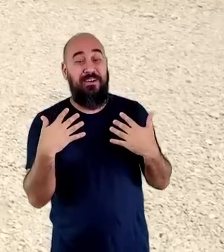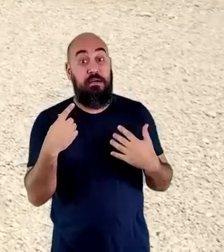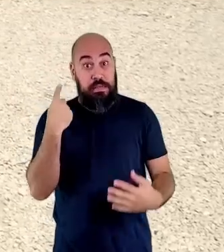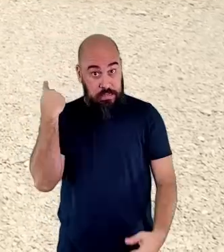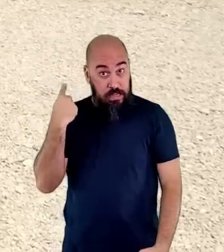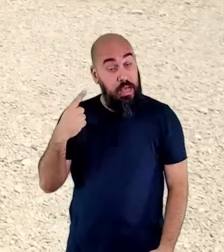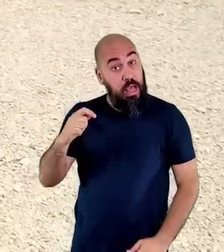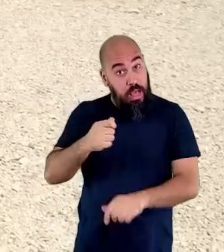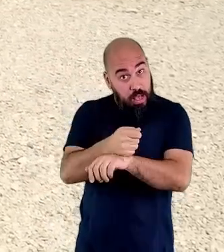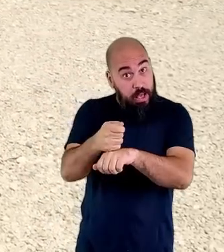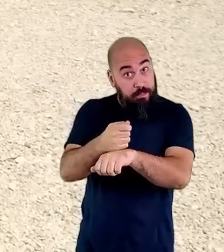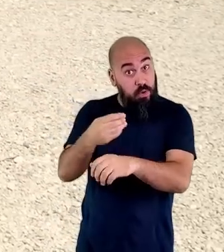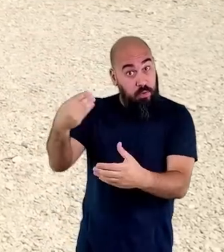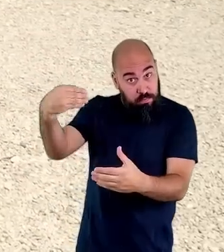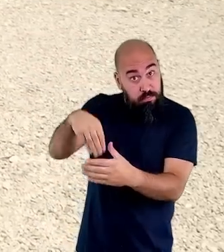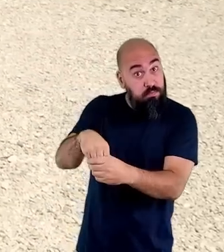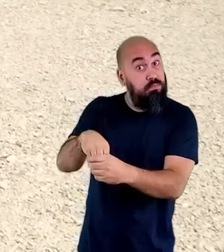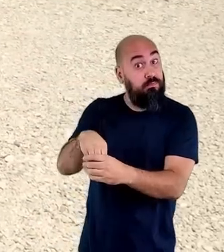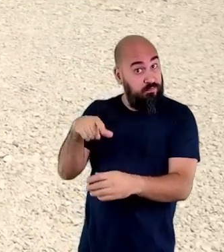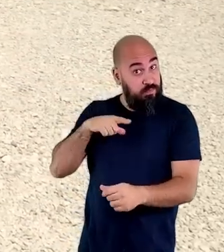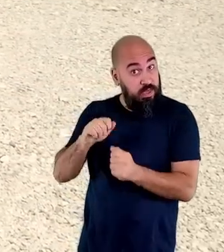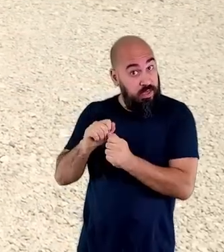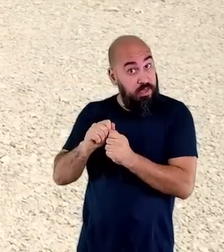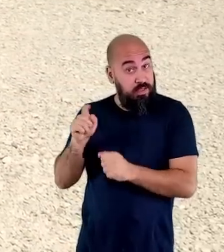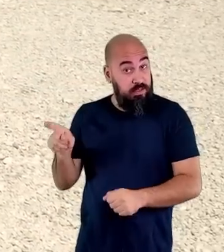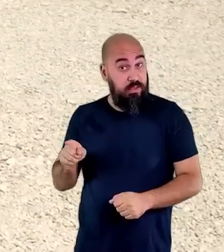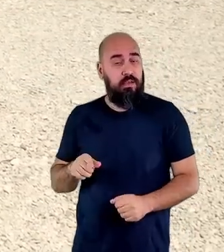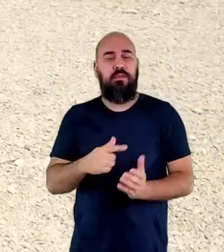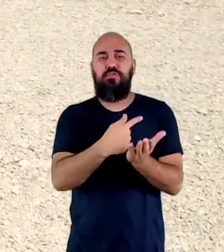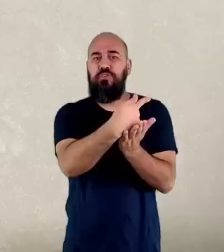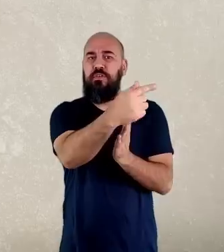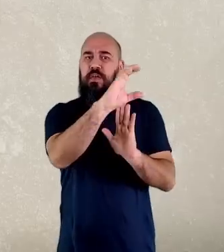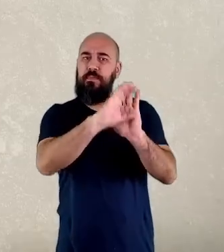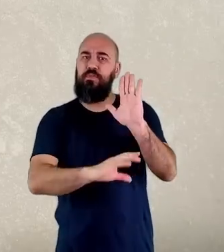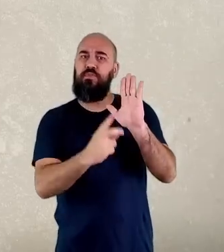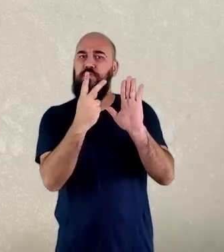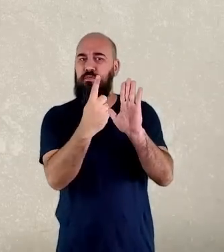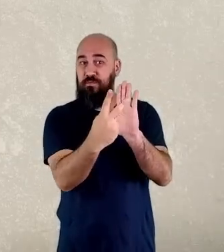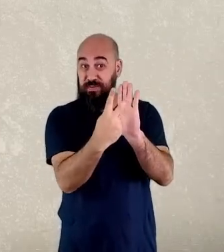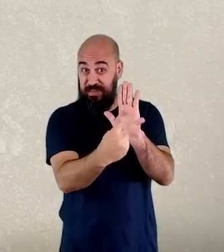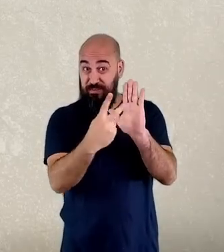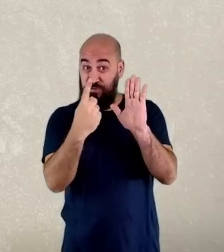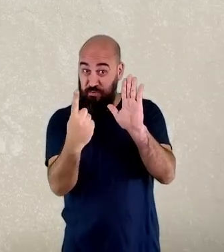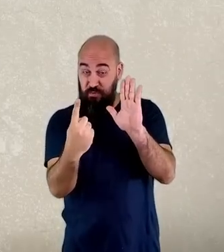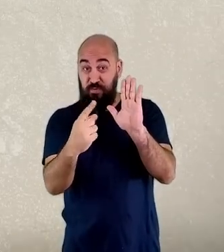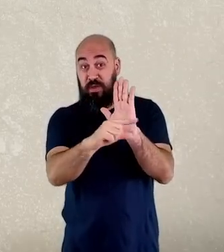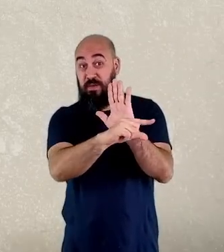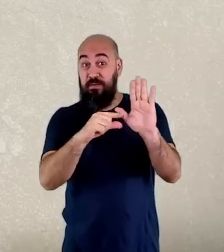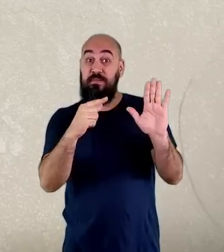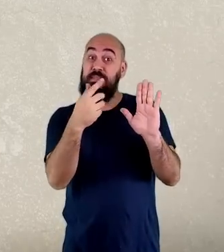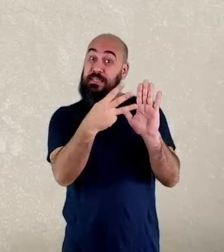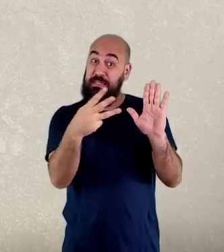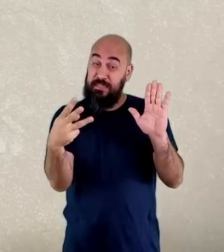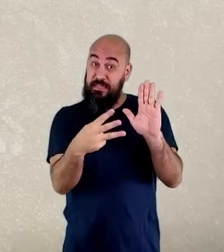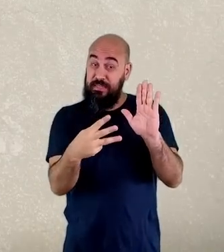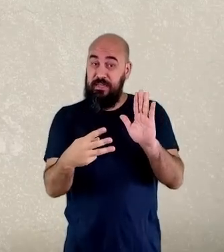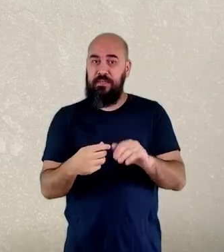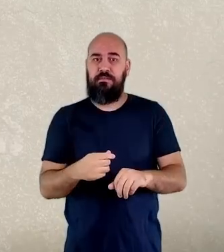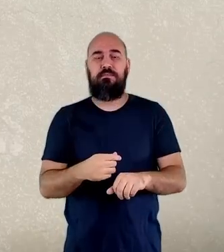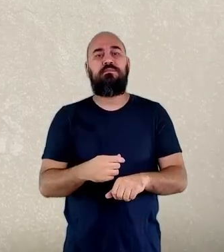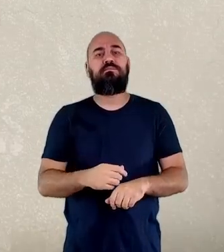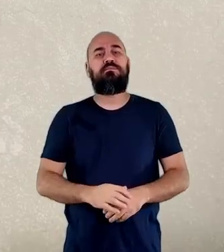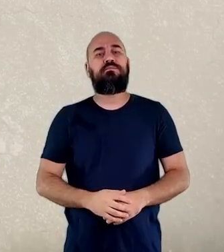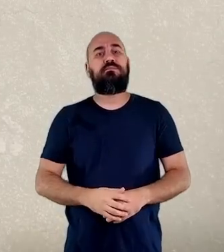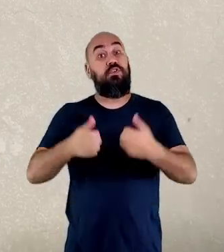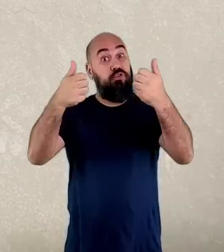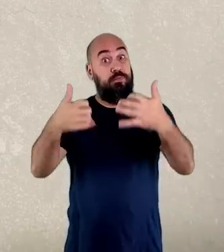Gênesis capítulo 21, versículo 33, conta esse detalhe. Abraão plantou uma tamargueira em